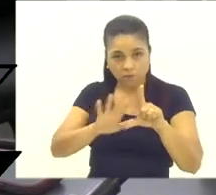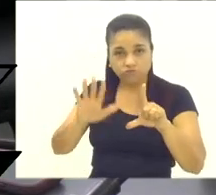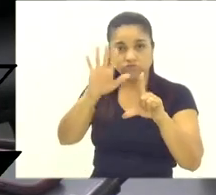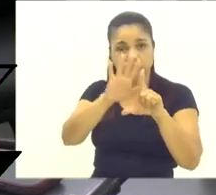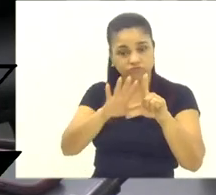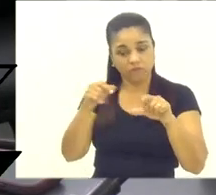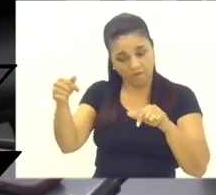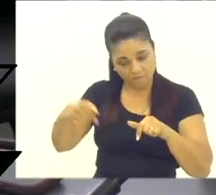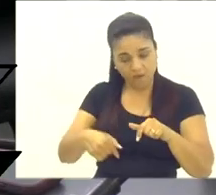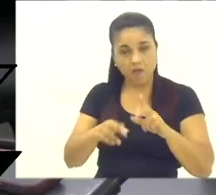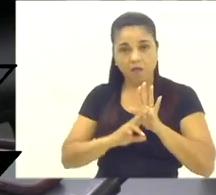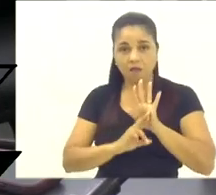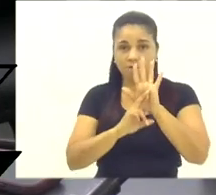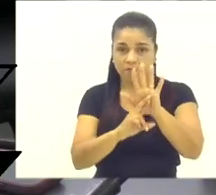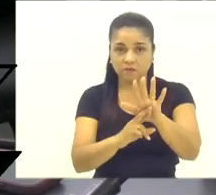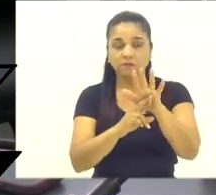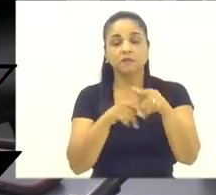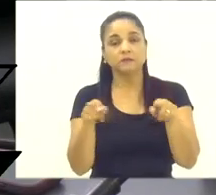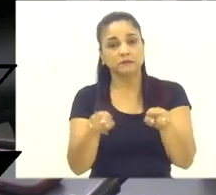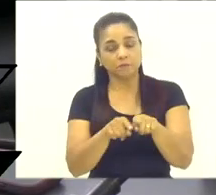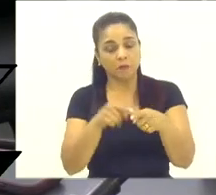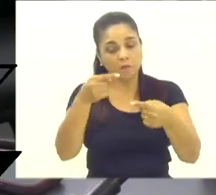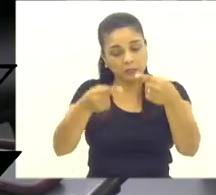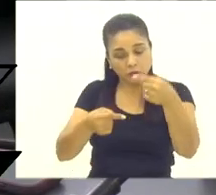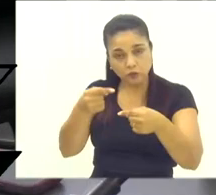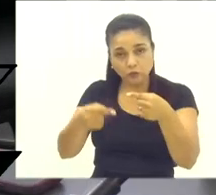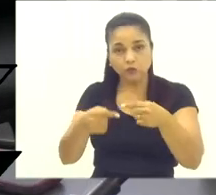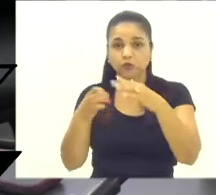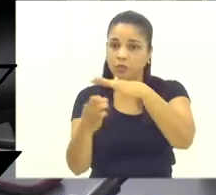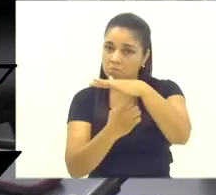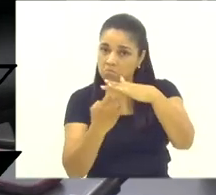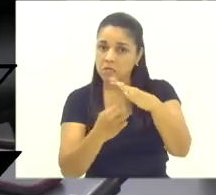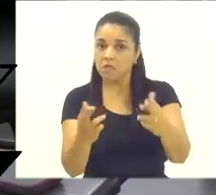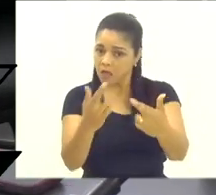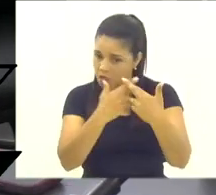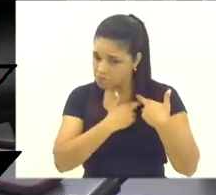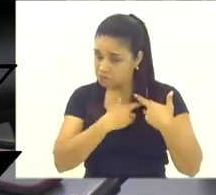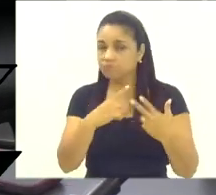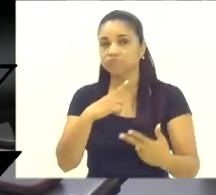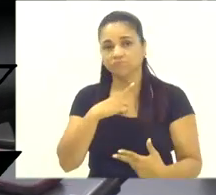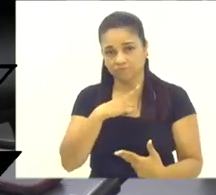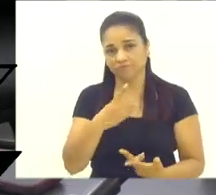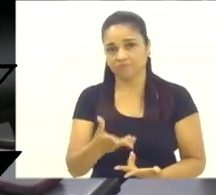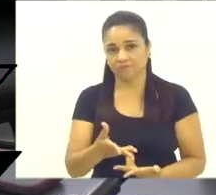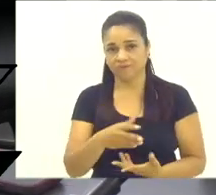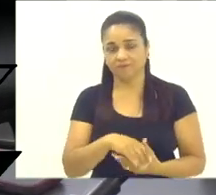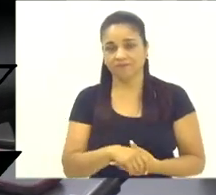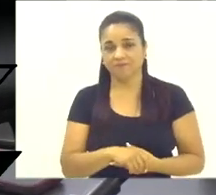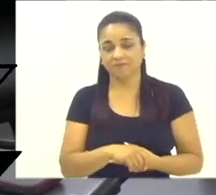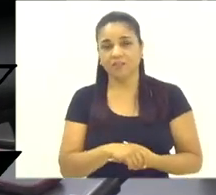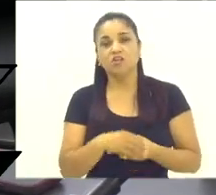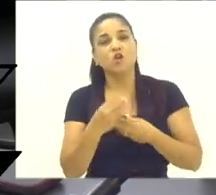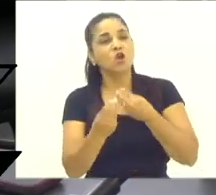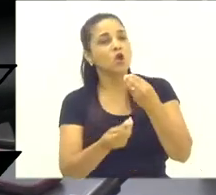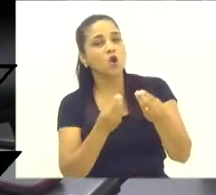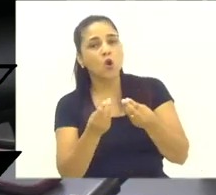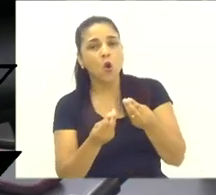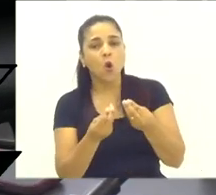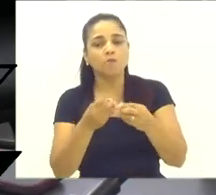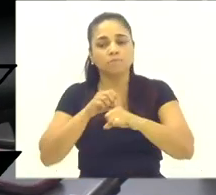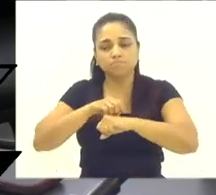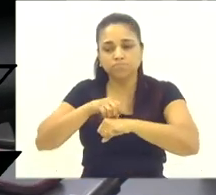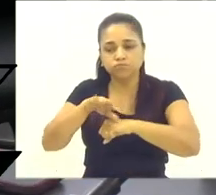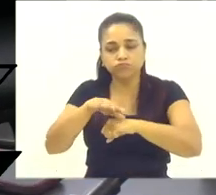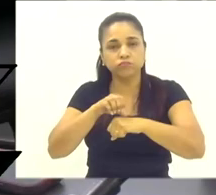aqui porque eu acho que as plataformas tem muita responsabilidade né as empresas têm muita responsabilidade é na forma como se dissemina